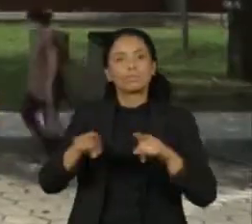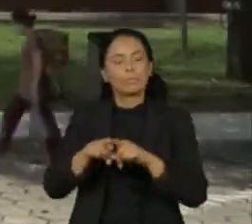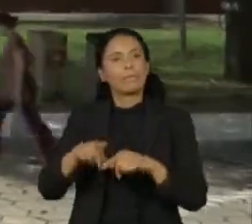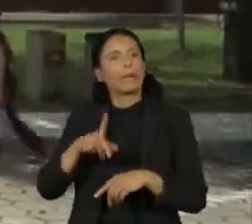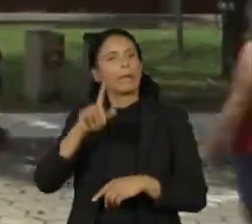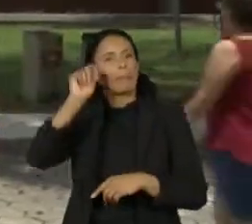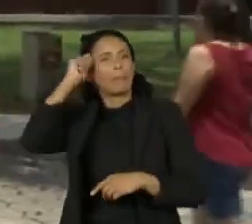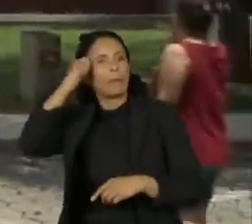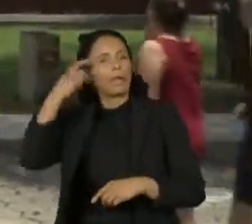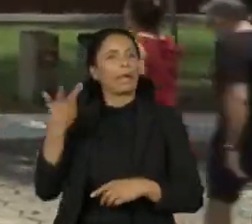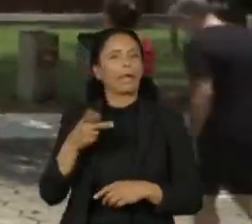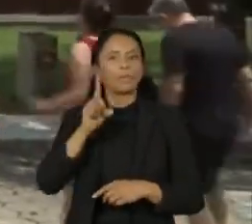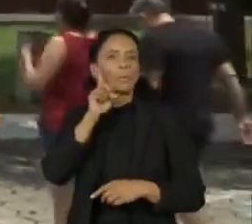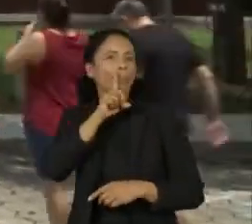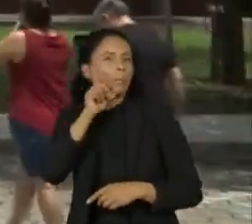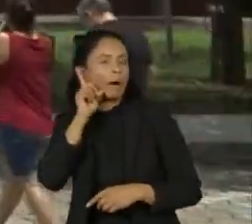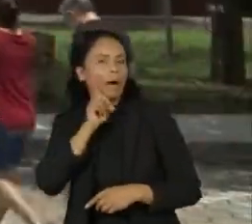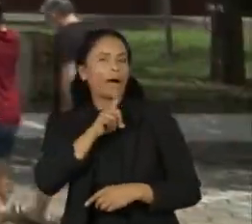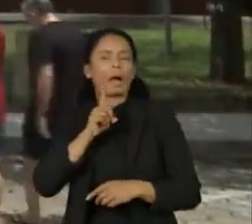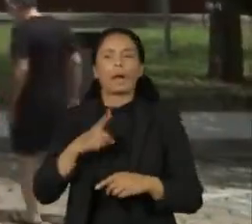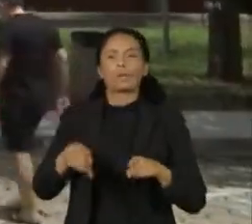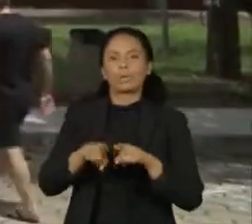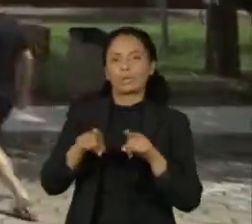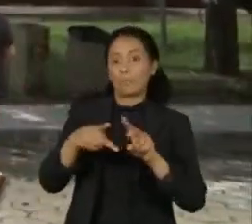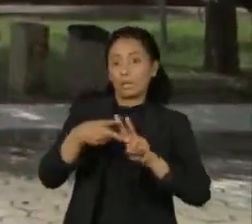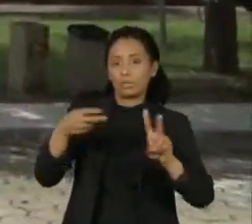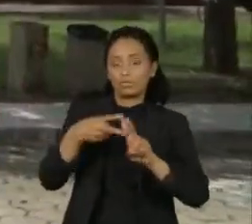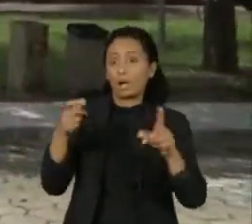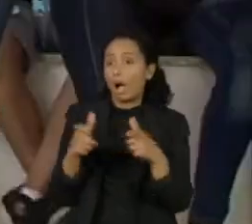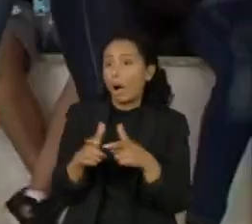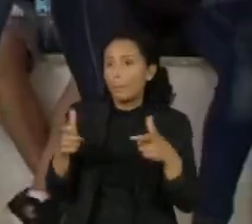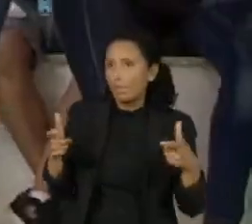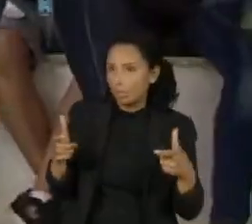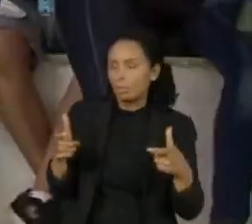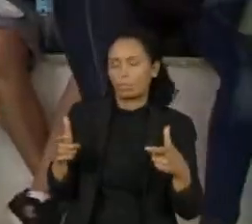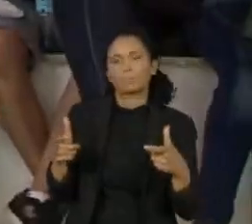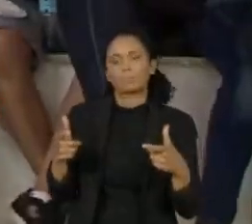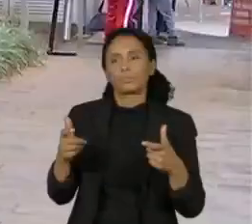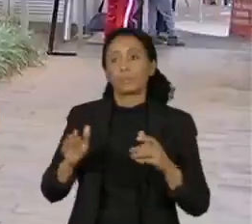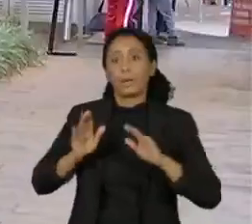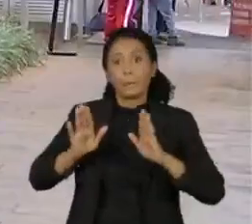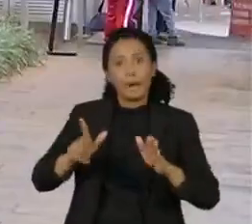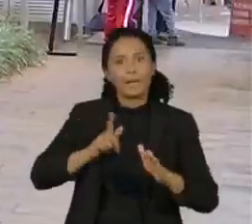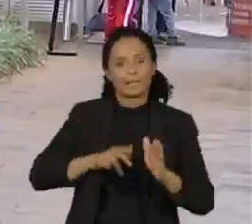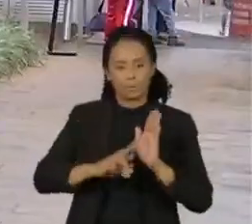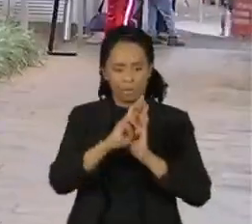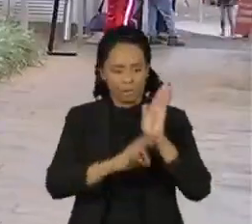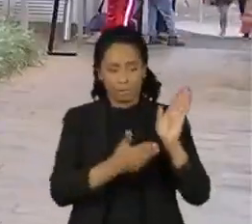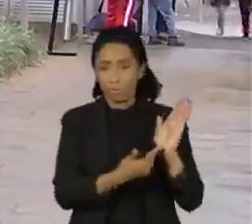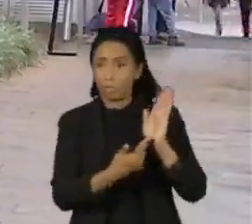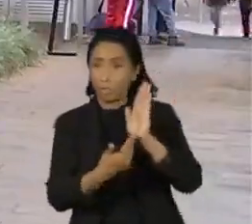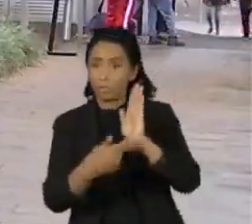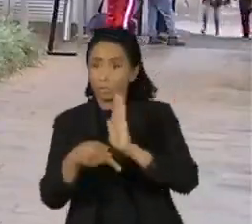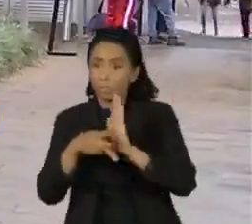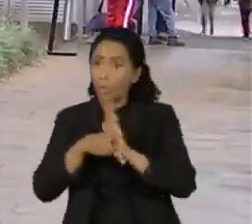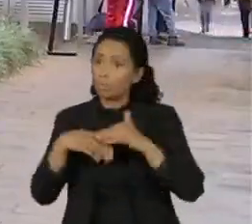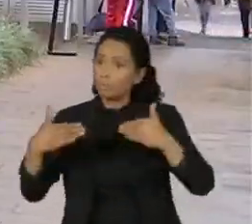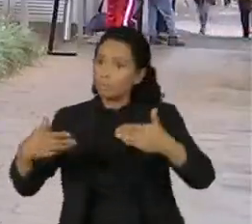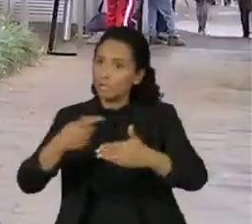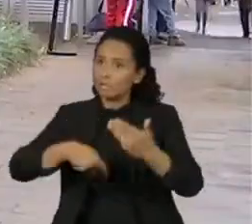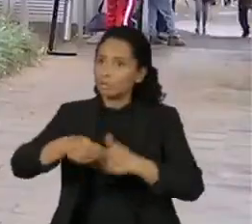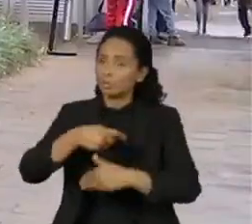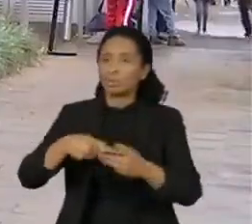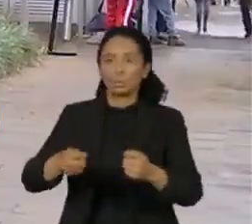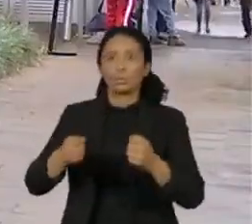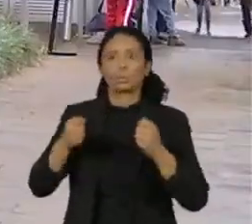indígenas também aumentou em 12% nesse mesmo período, segundo um relatório do Ministério da Economia. Essa lei completa